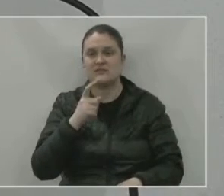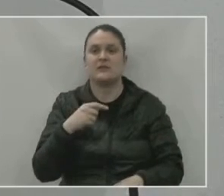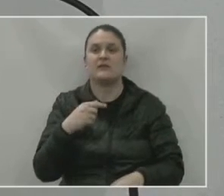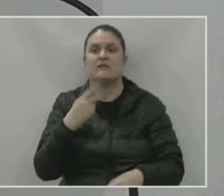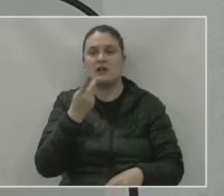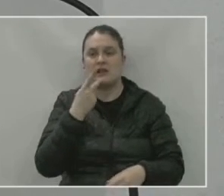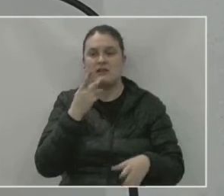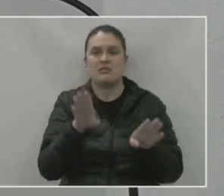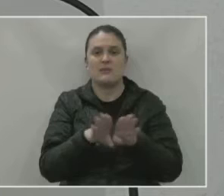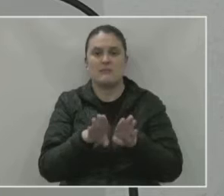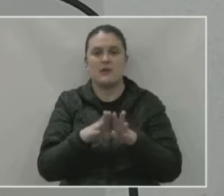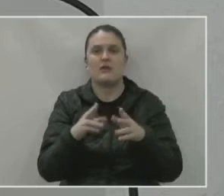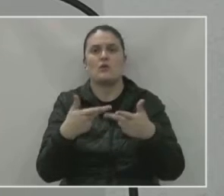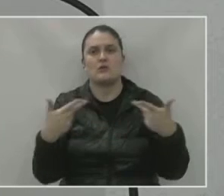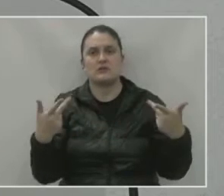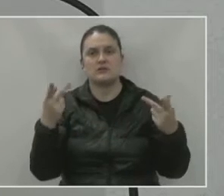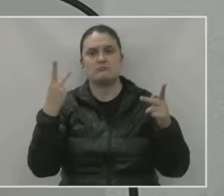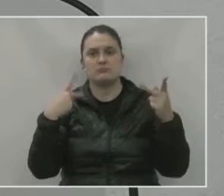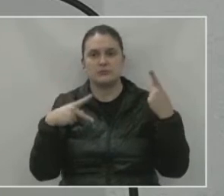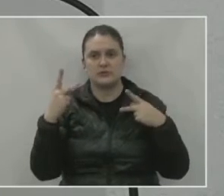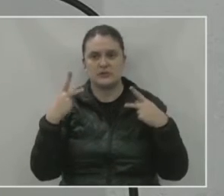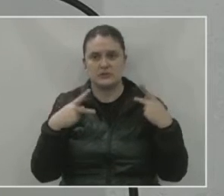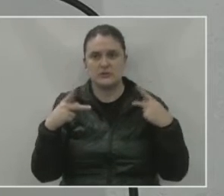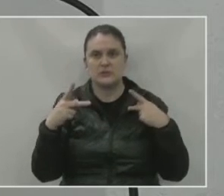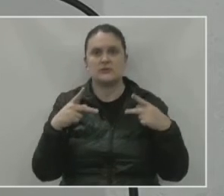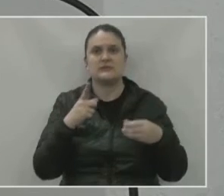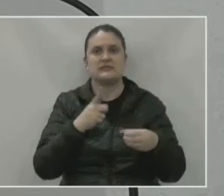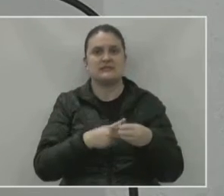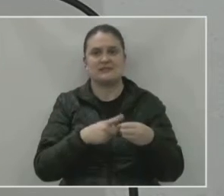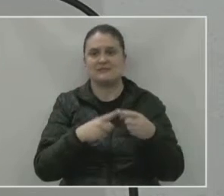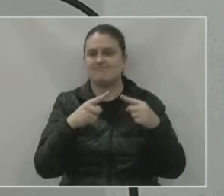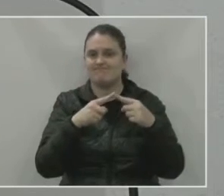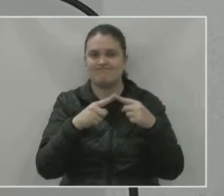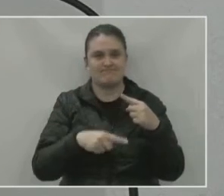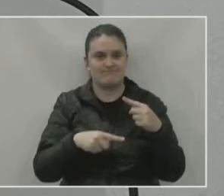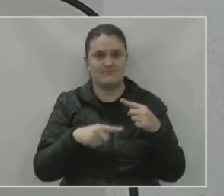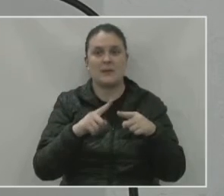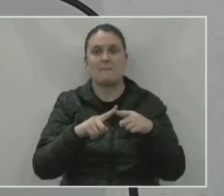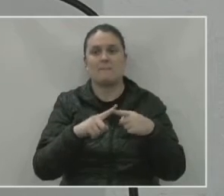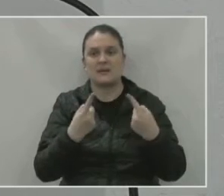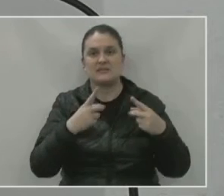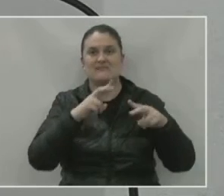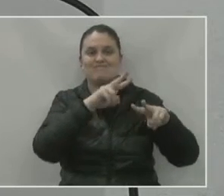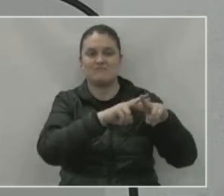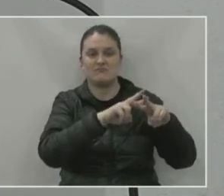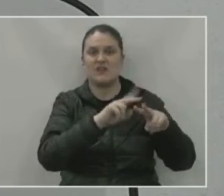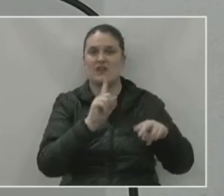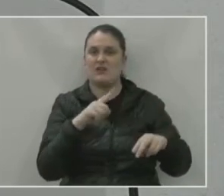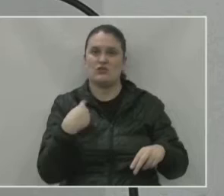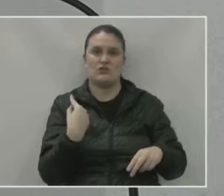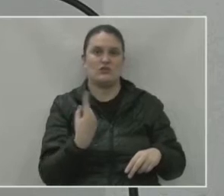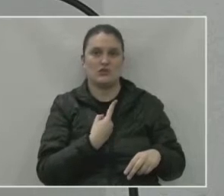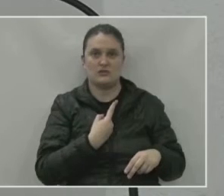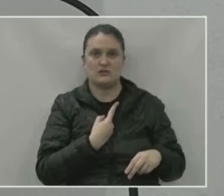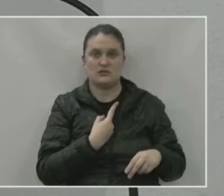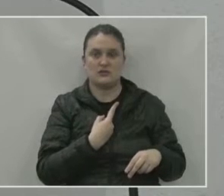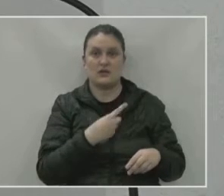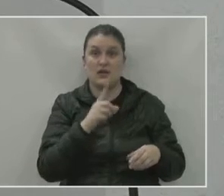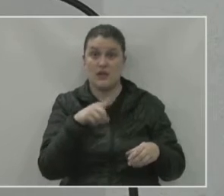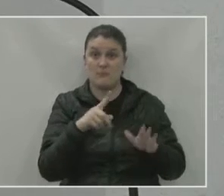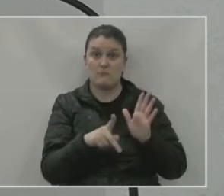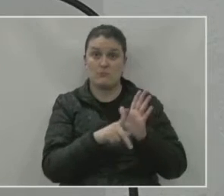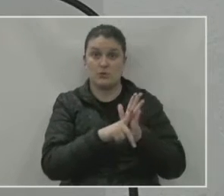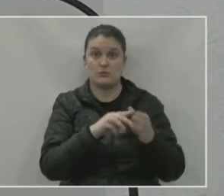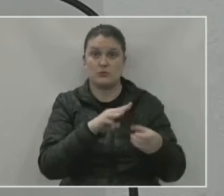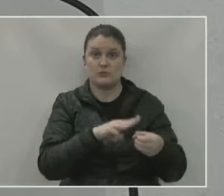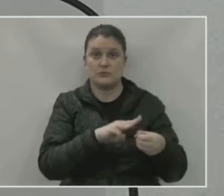disse, da condição política da cidade. Mas a cadeia é uma coisa nossa. Nossa, que eu digo, do município de